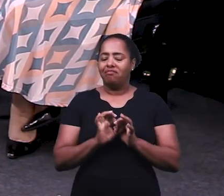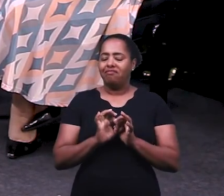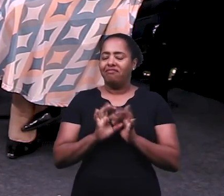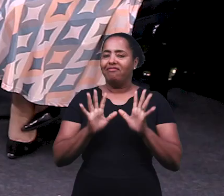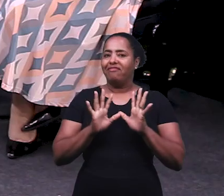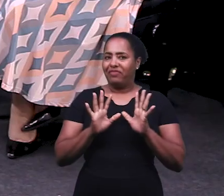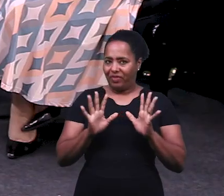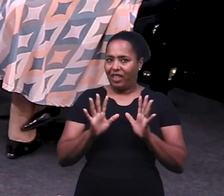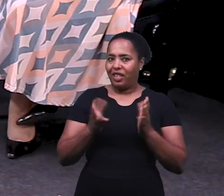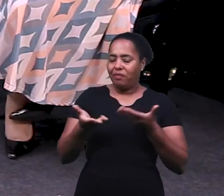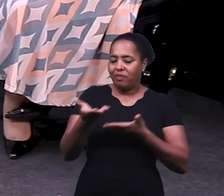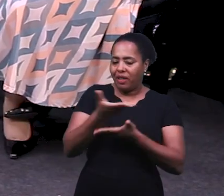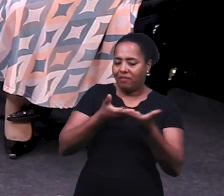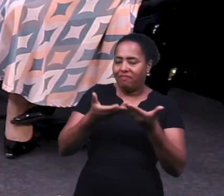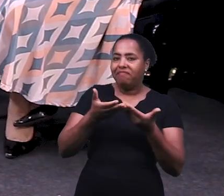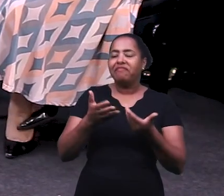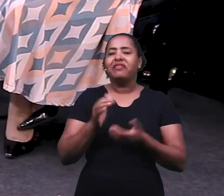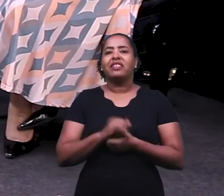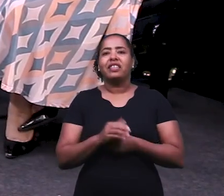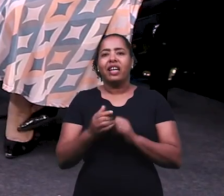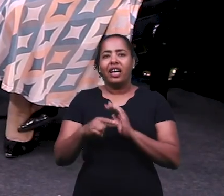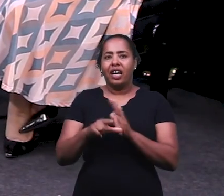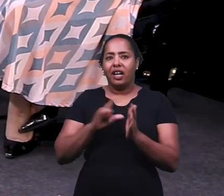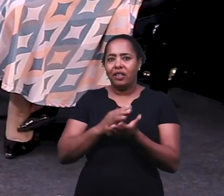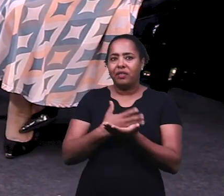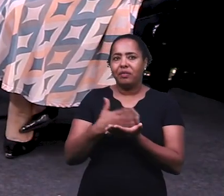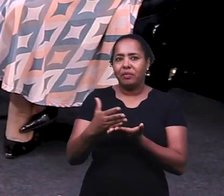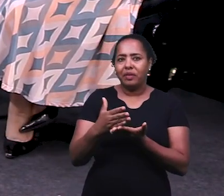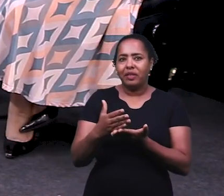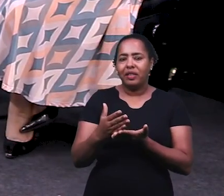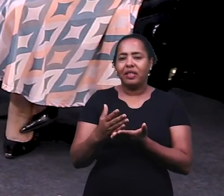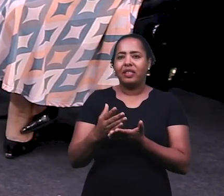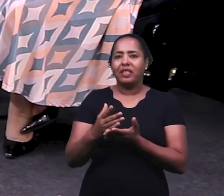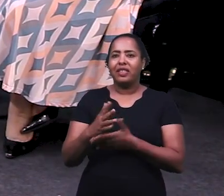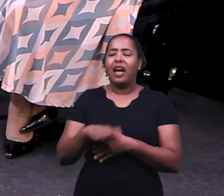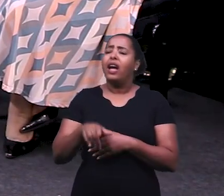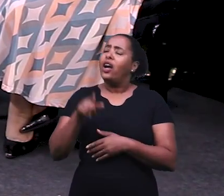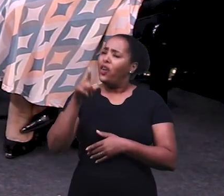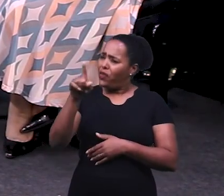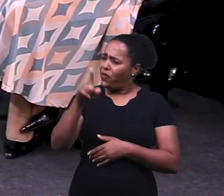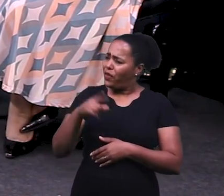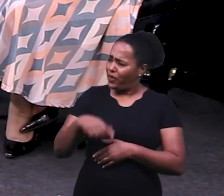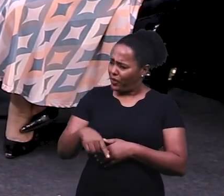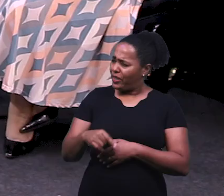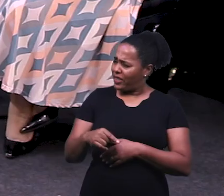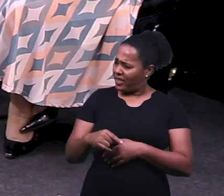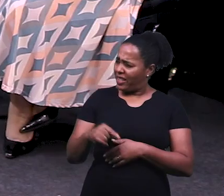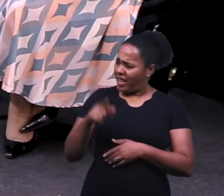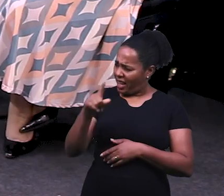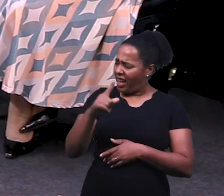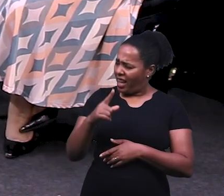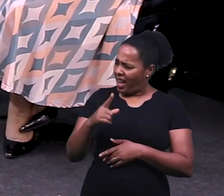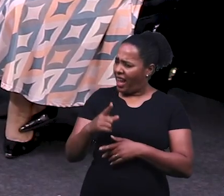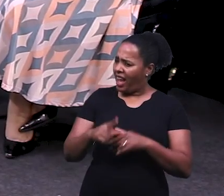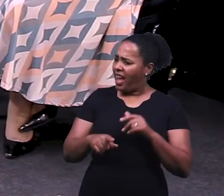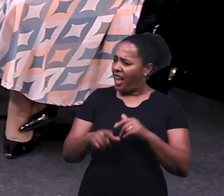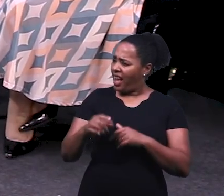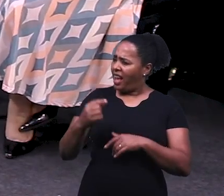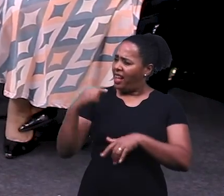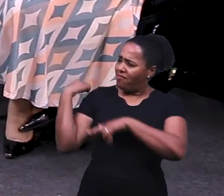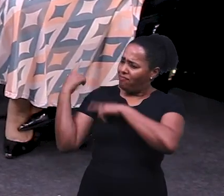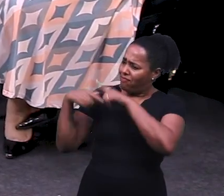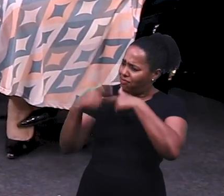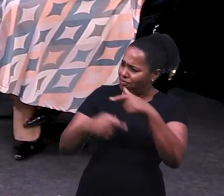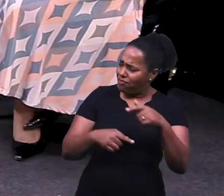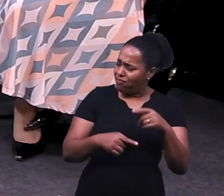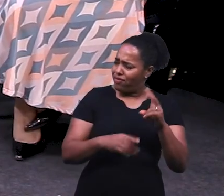vai ficar bem à vontade para tratar de alguns assuntos. A Sulamita, comentei com você antes da gente começar a gravar, é de origem indígena, é filha